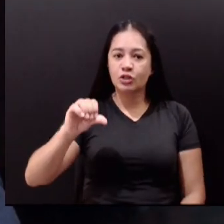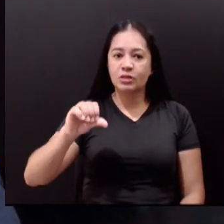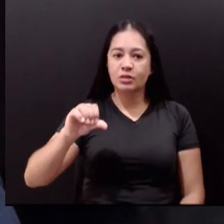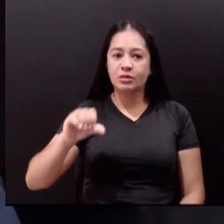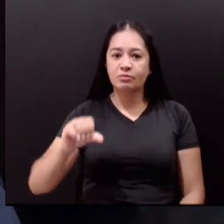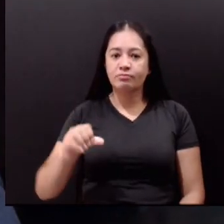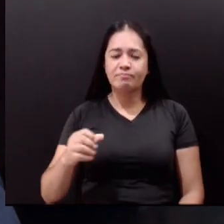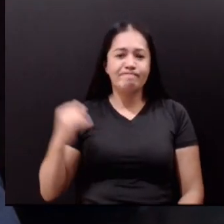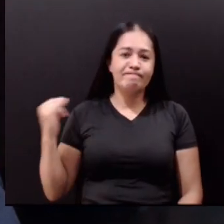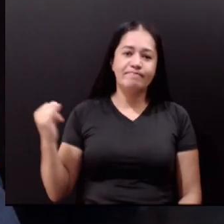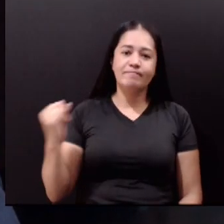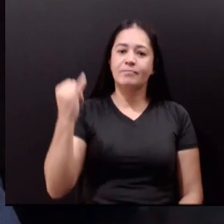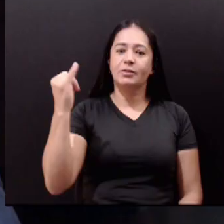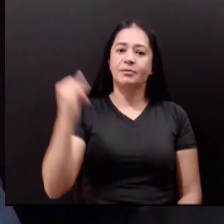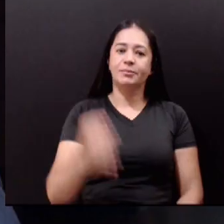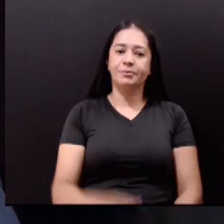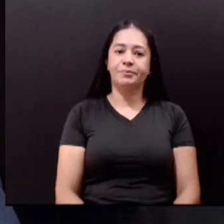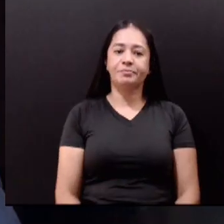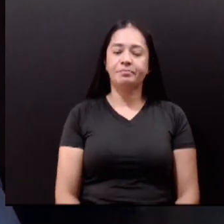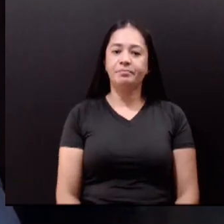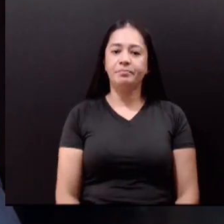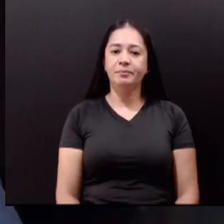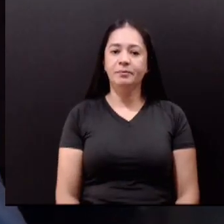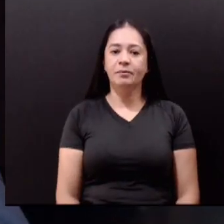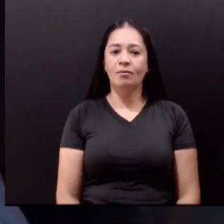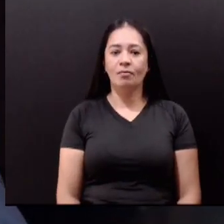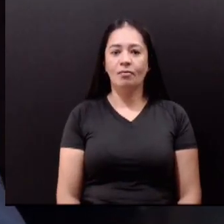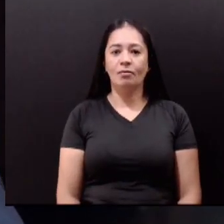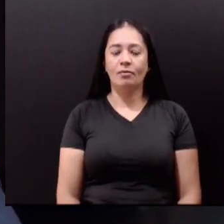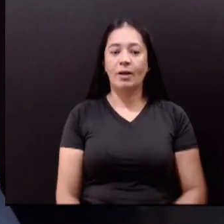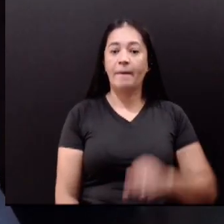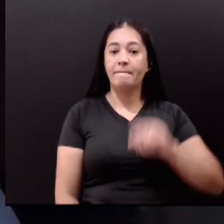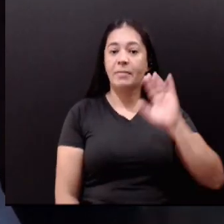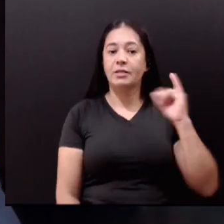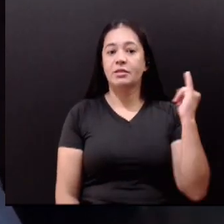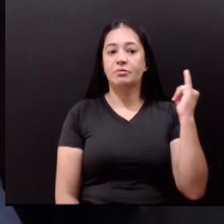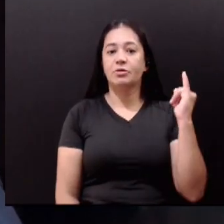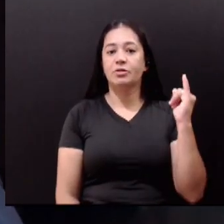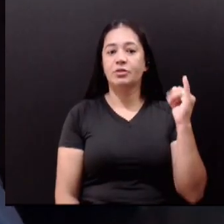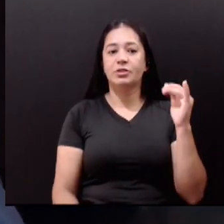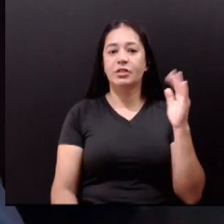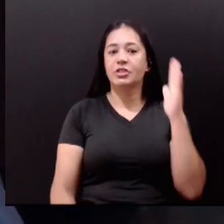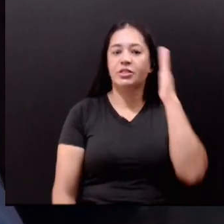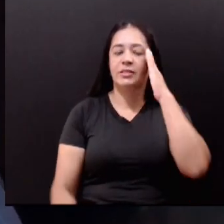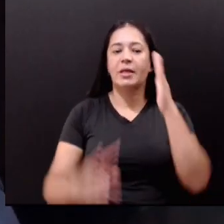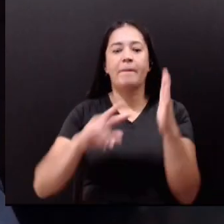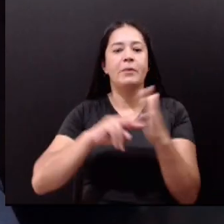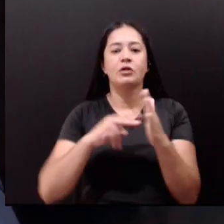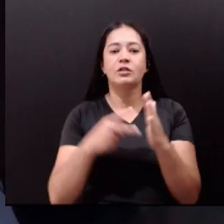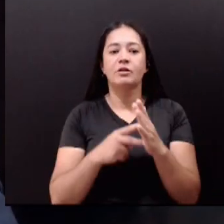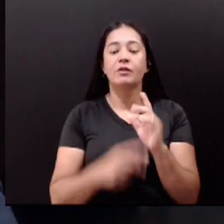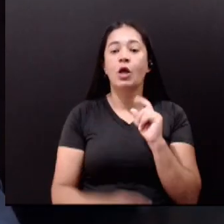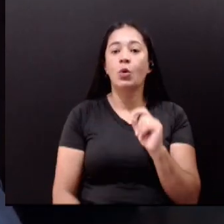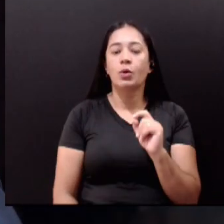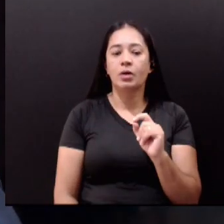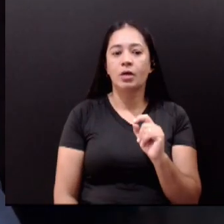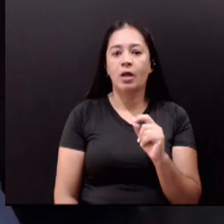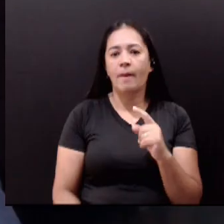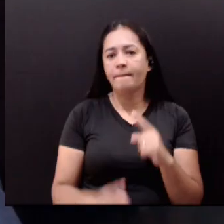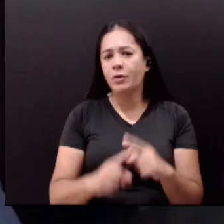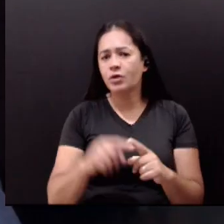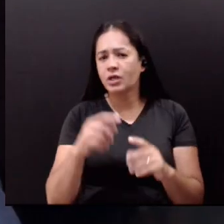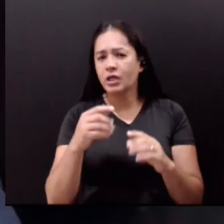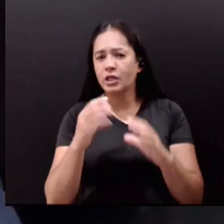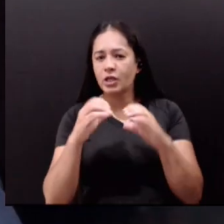né. Então, mais importante do que saber o que significa o coração, a cor do coração, é por que que você está mandando esse coração, o que que você